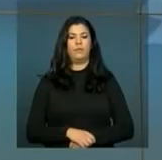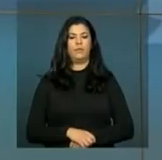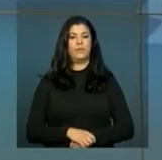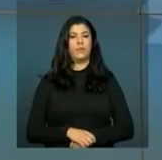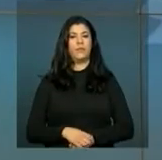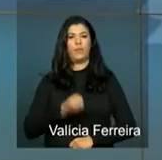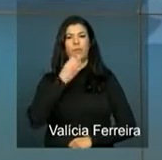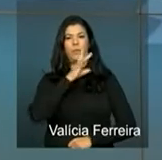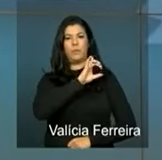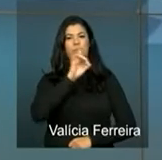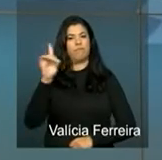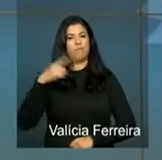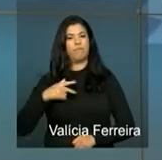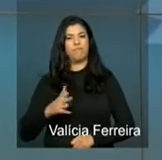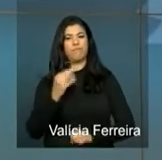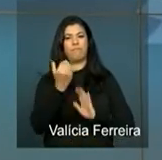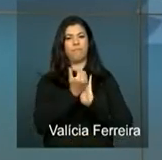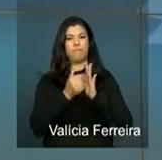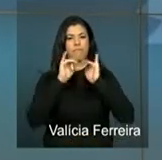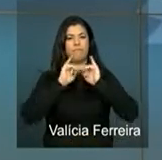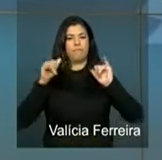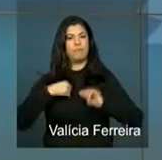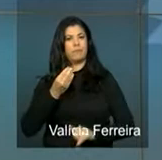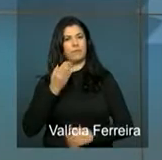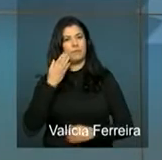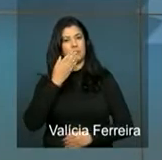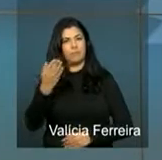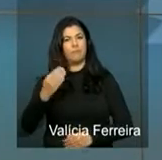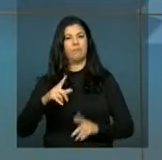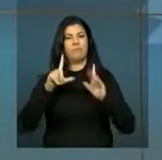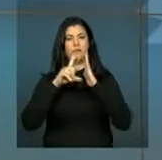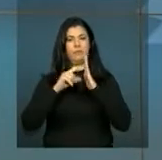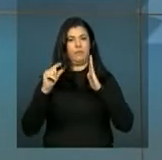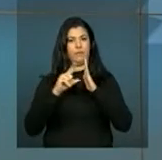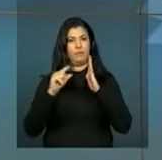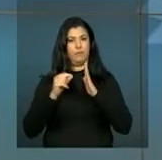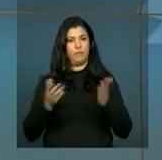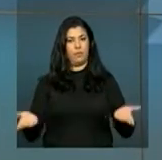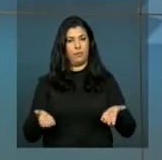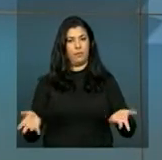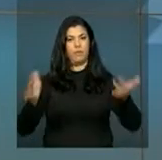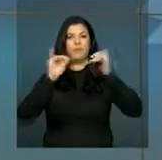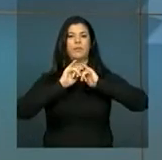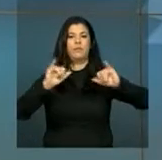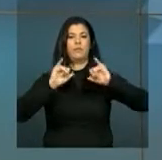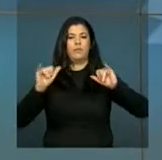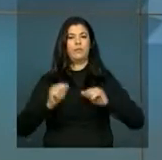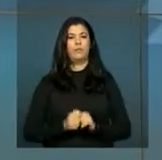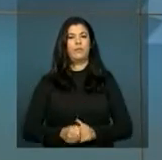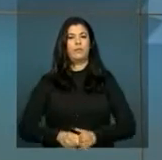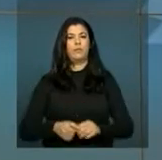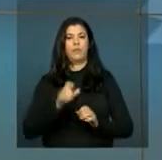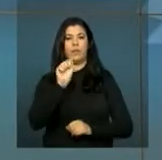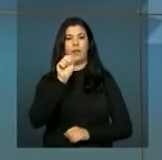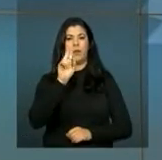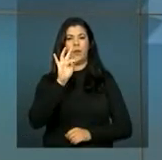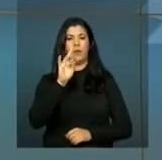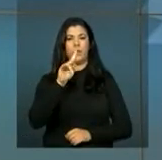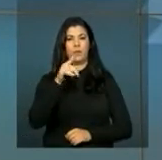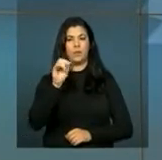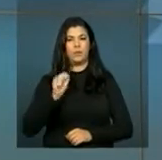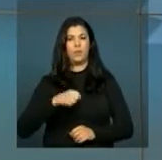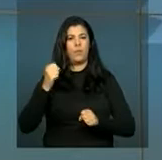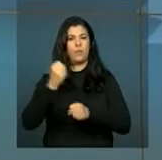o Olá bom dia interrompemos a programação para ir ao vivo ao Palácio do Planalto Onde serão anunciadas as autorizações para